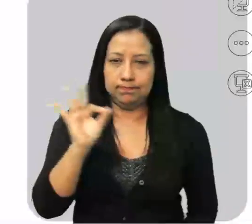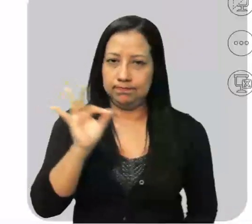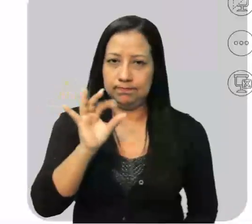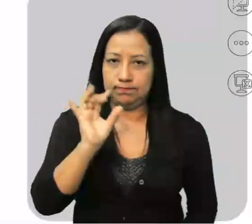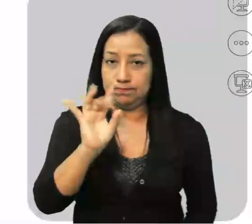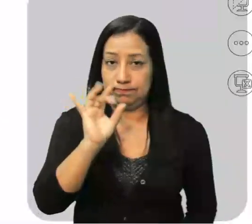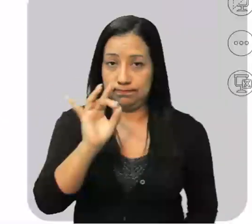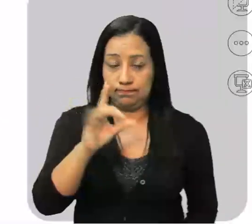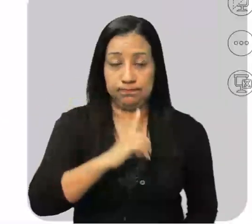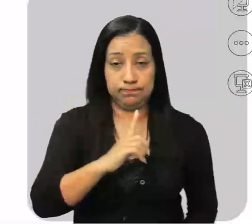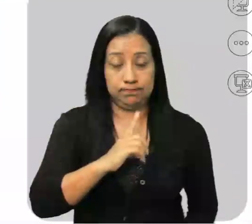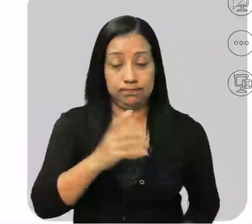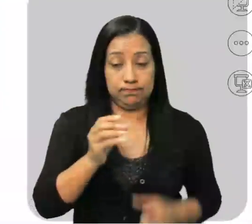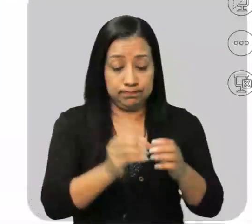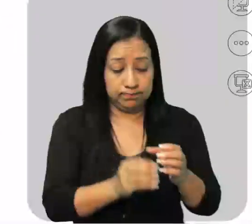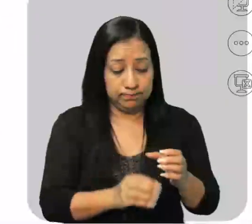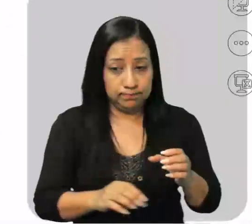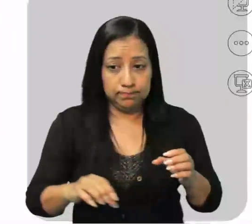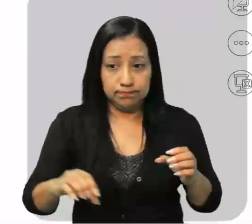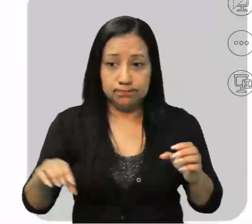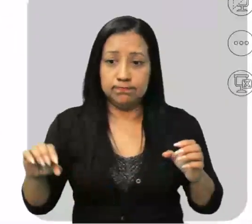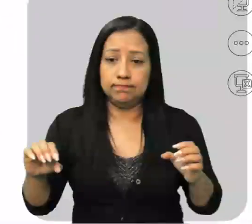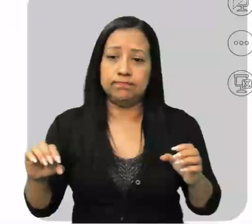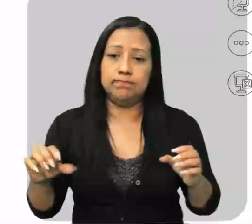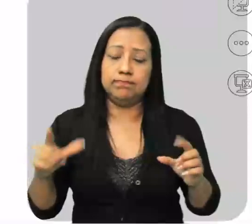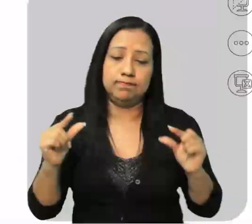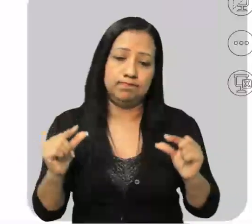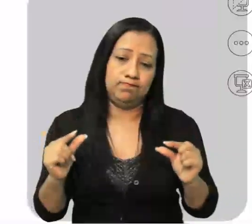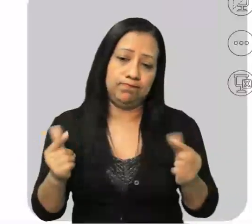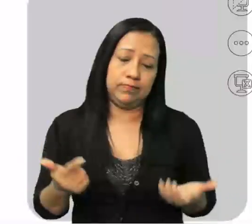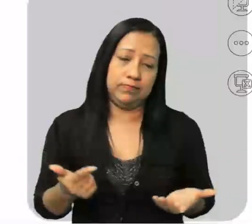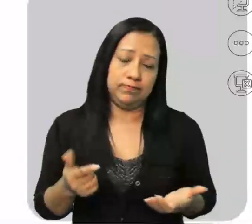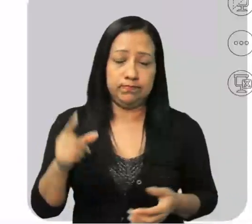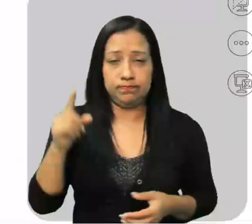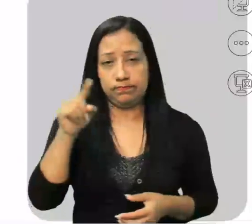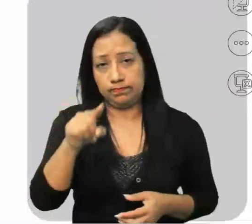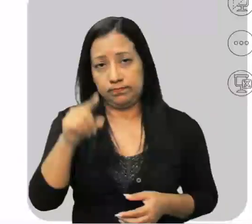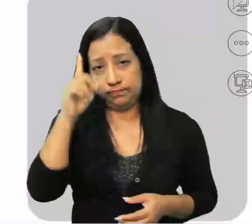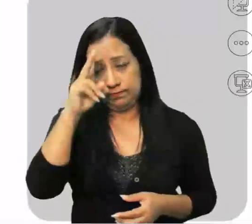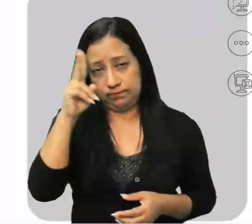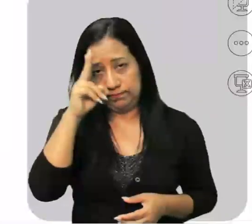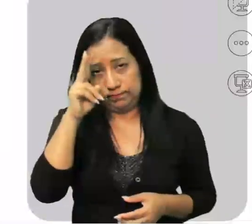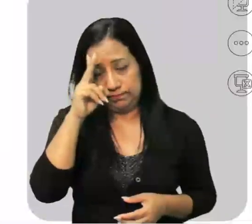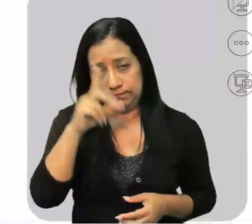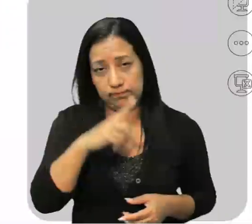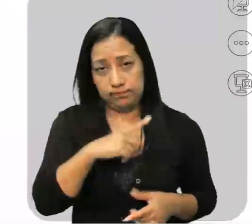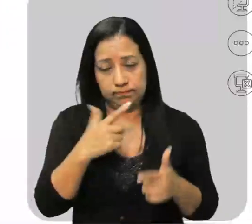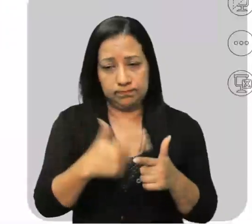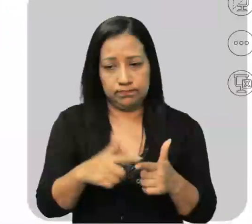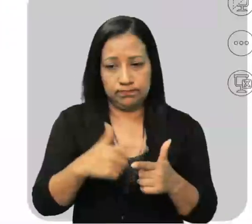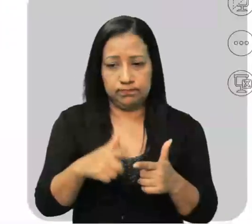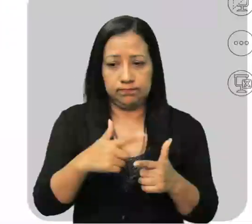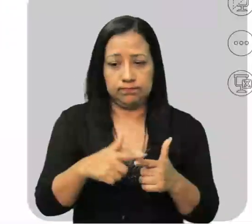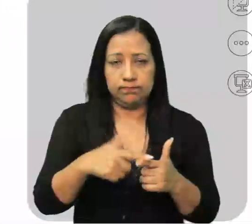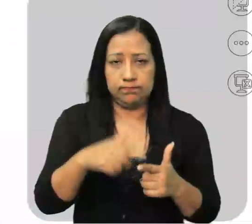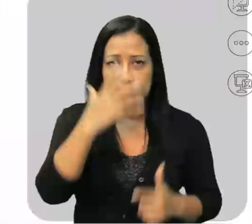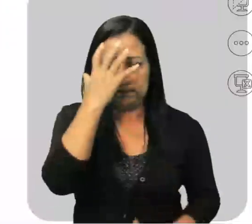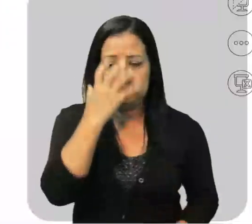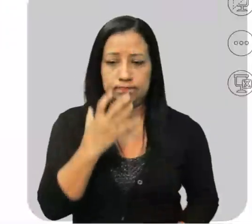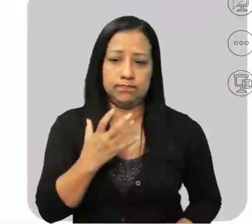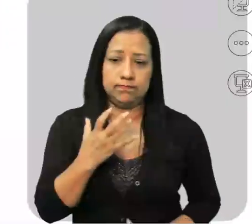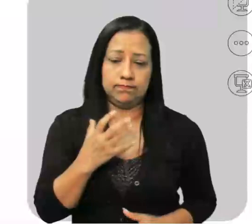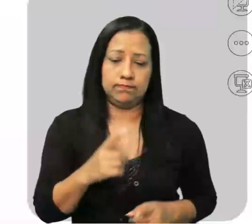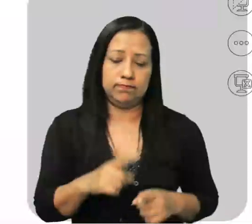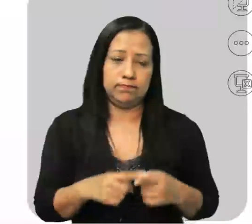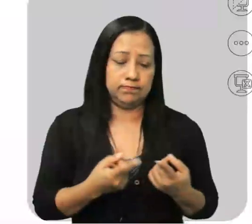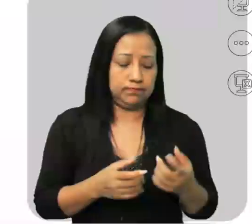na região norte do Brasil, 10,5%. Ok? Só lembrando, nós temos problemas